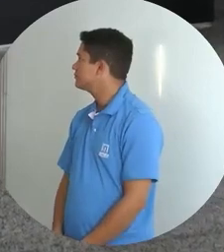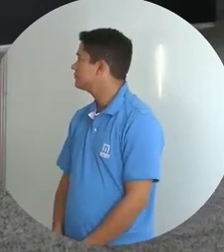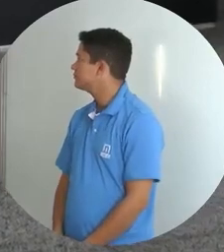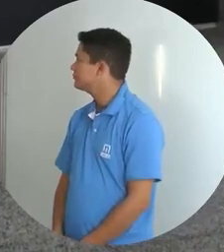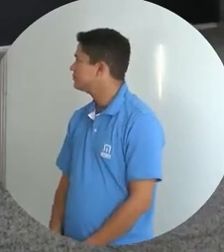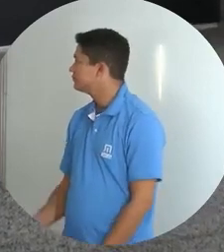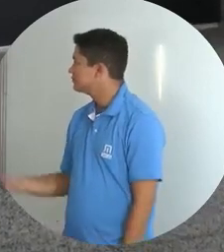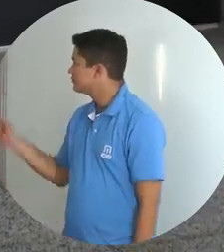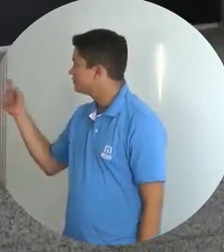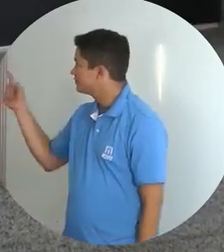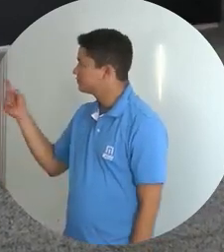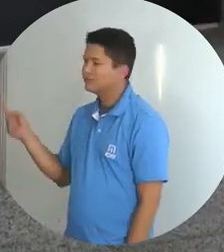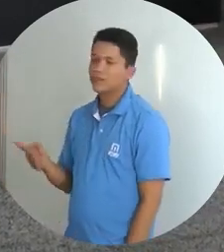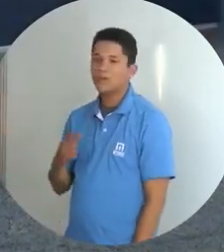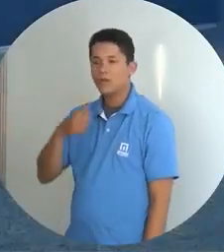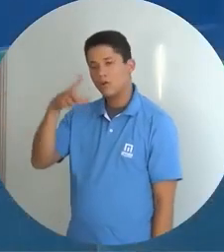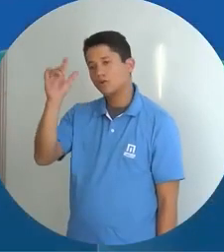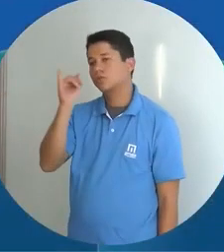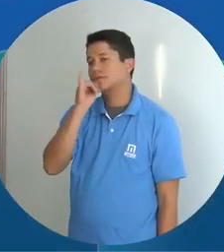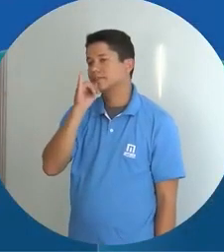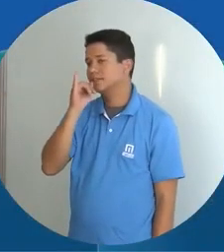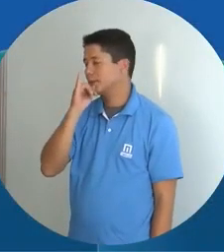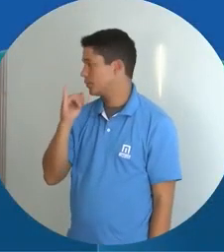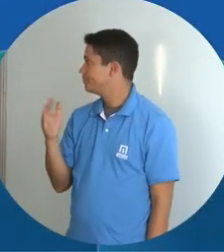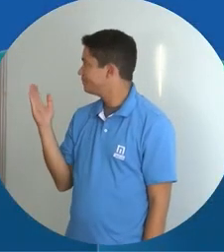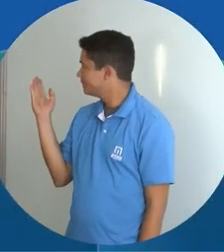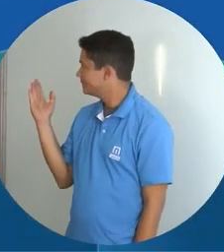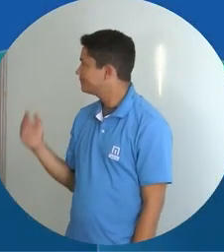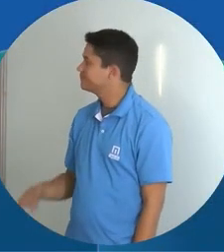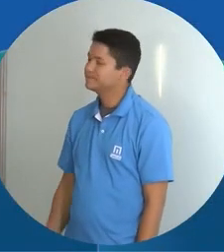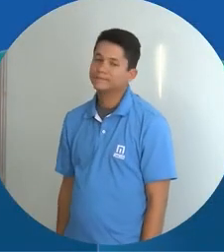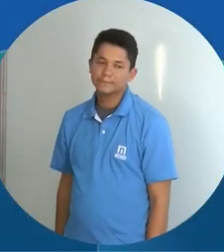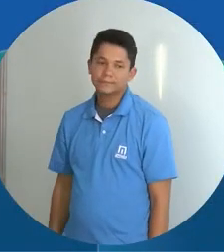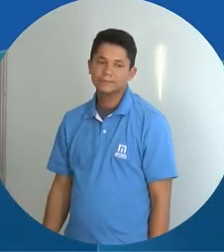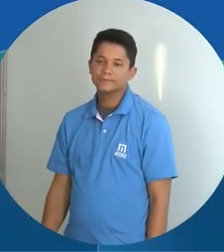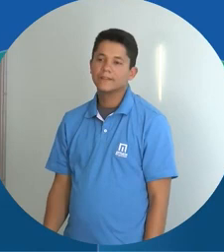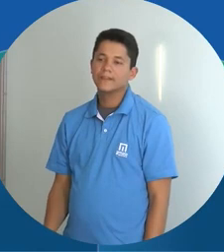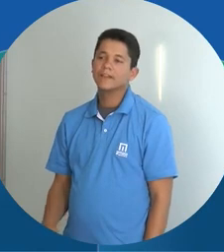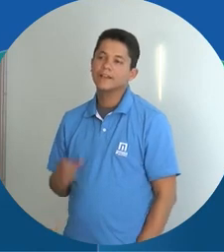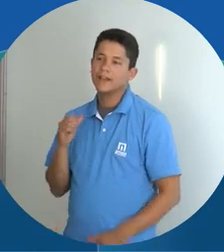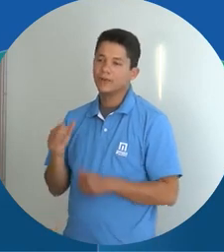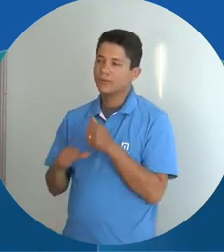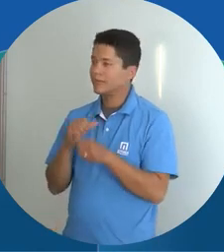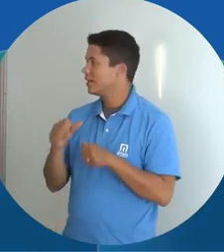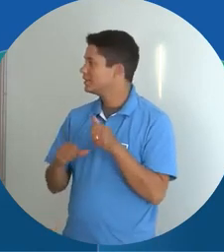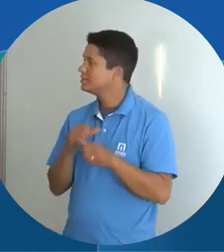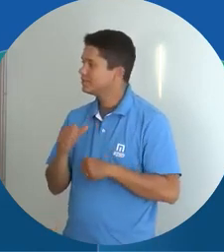Esse também é um exemplo de reforço de viaduto que a gente fez, uma alteração de trem tipo